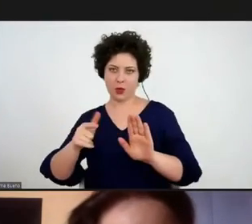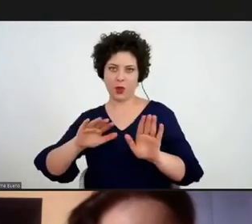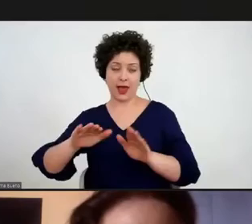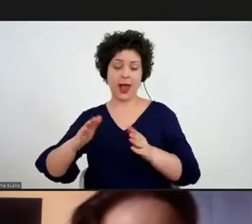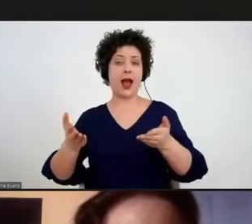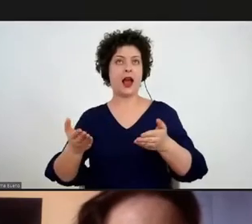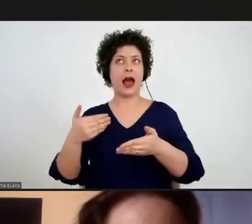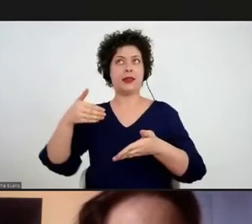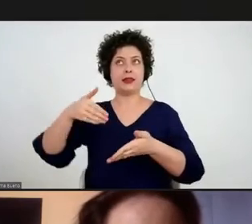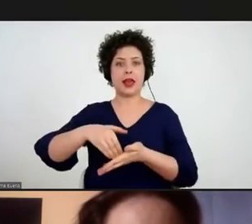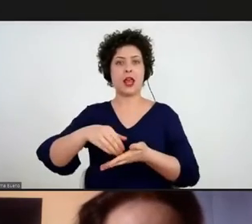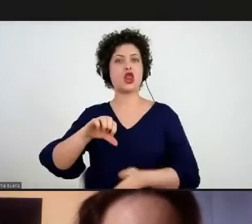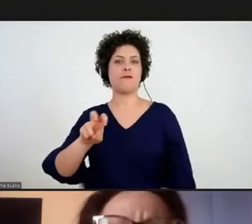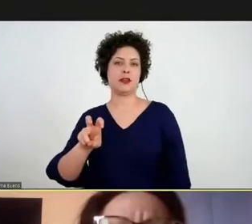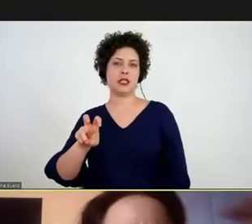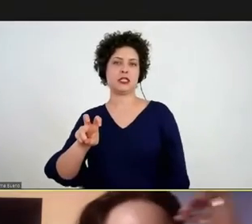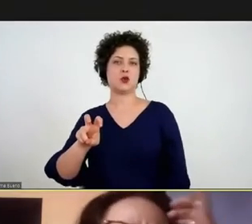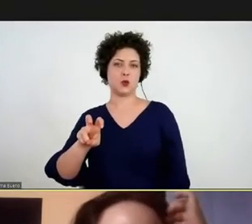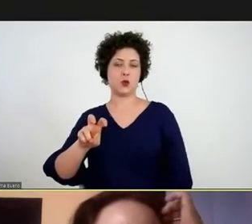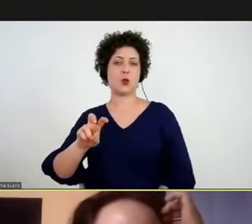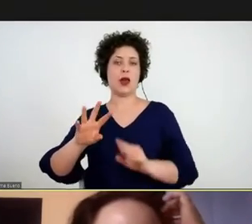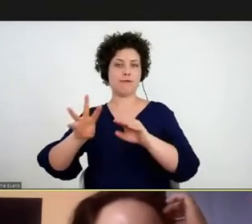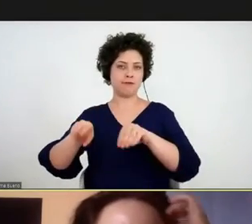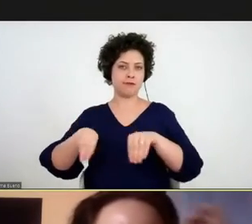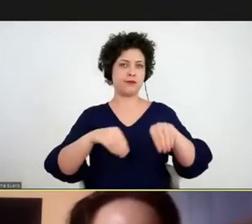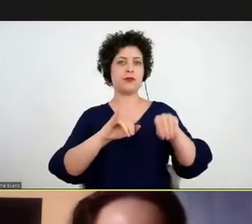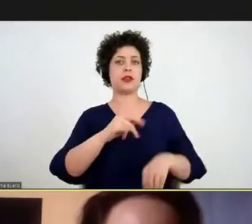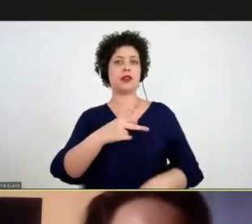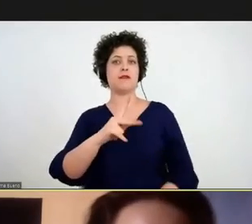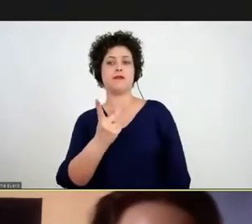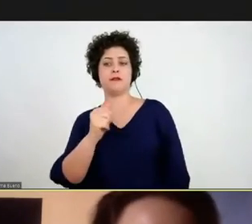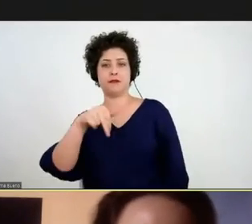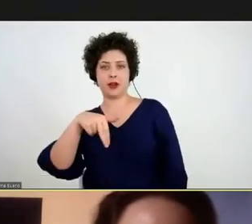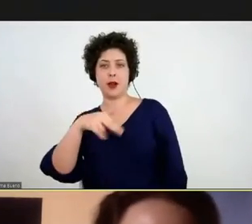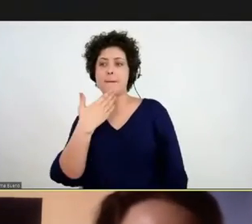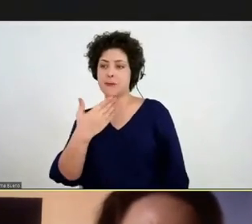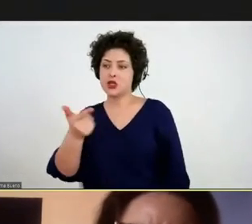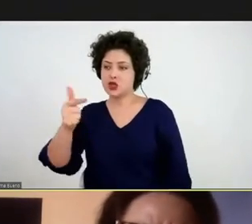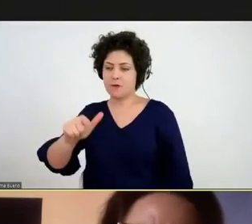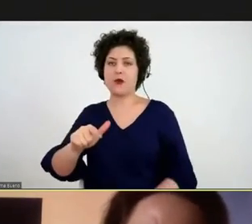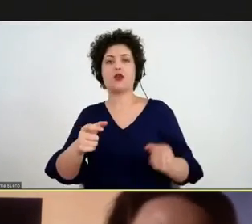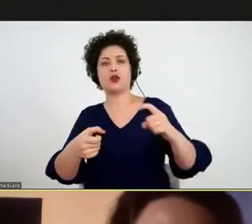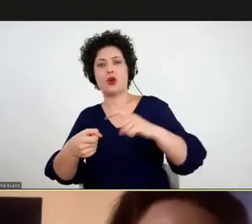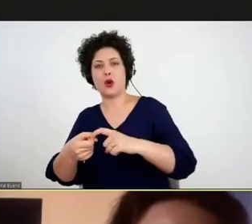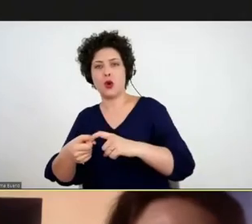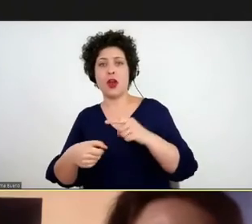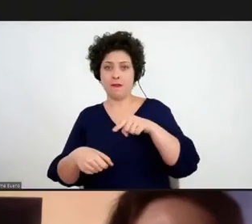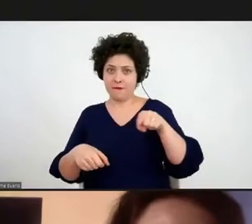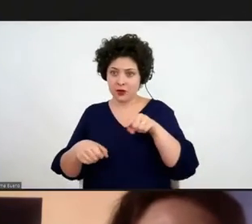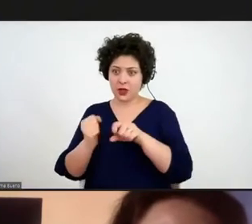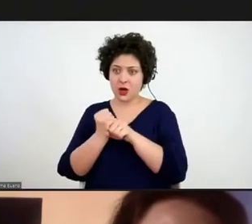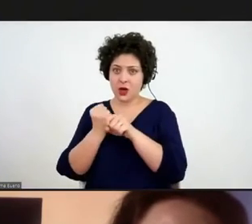funcionou até 95. Certo. Aí o IFAM pediu a capela de volta. E aí vocês construíram um